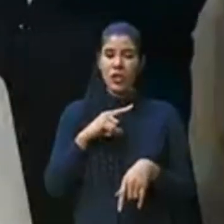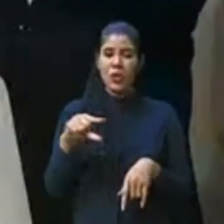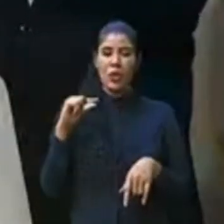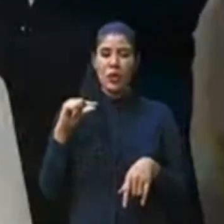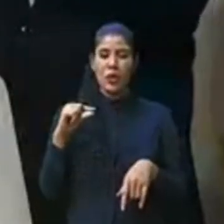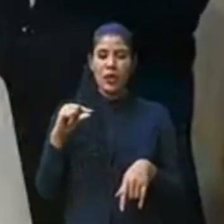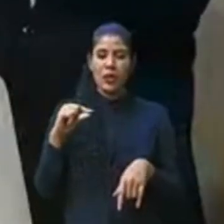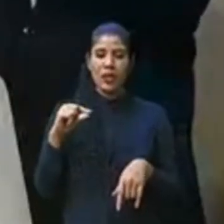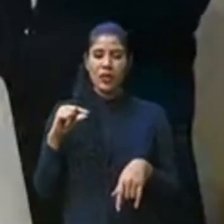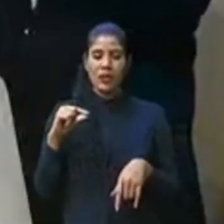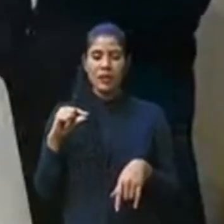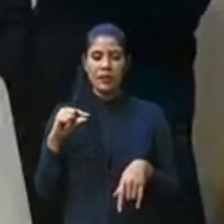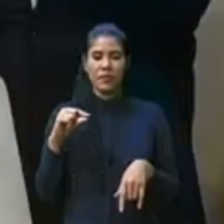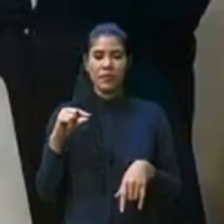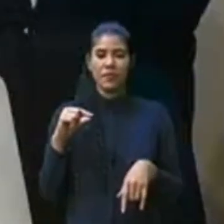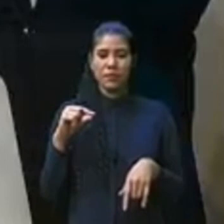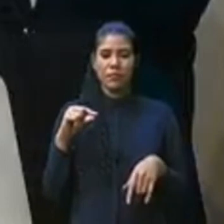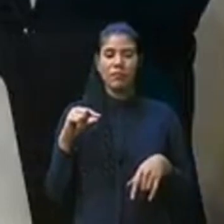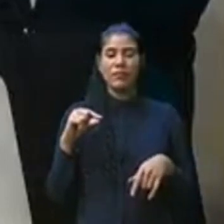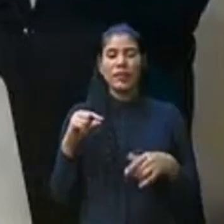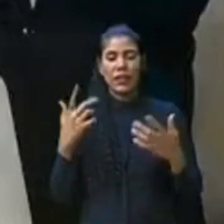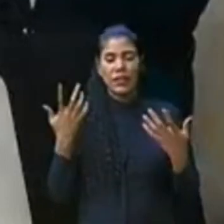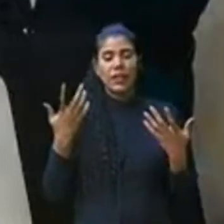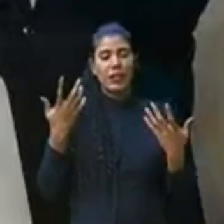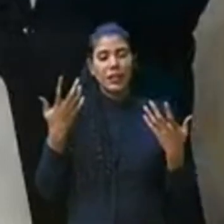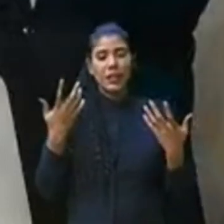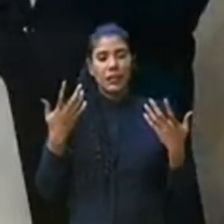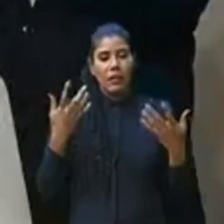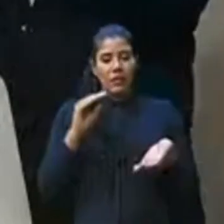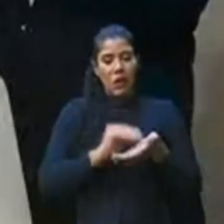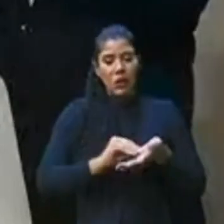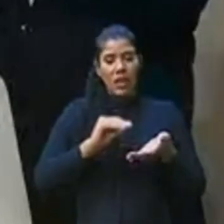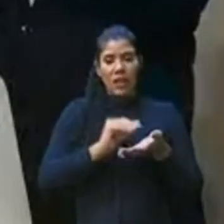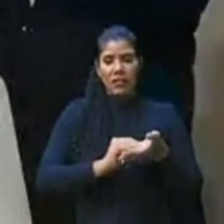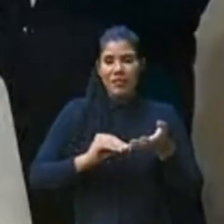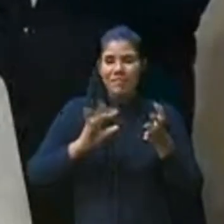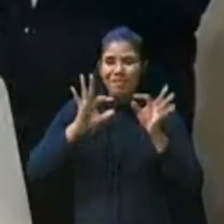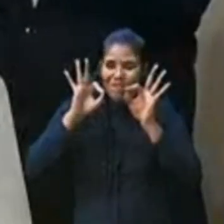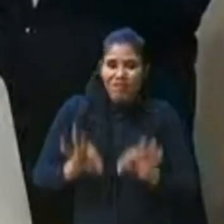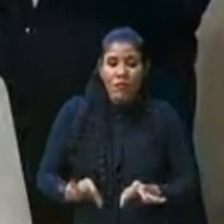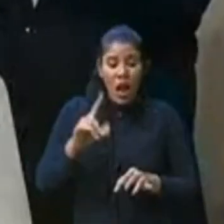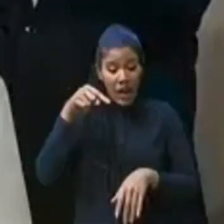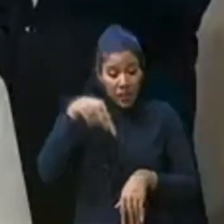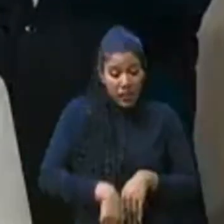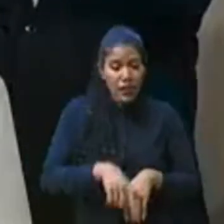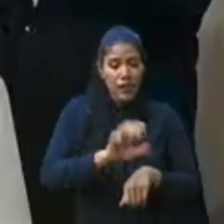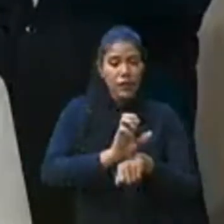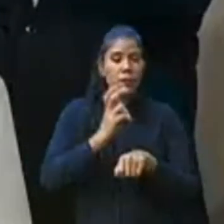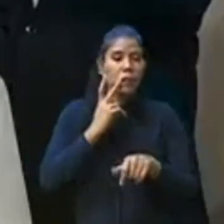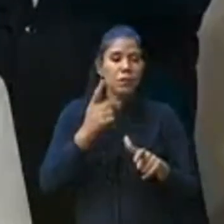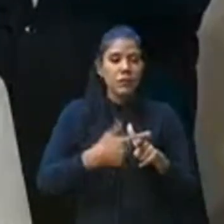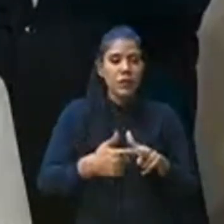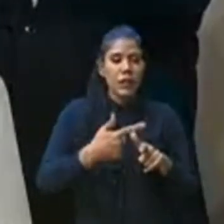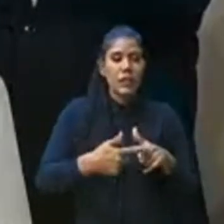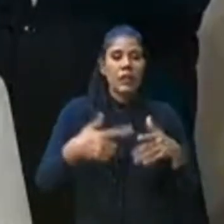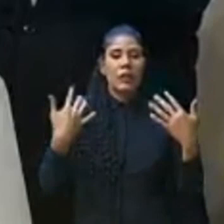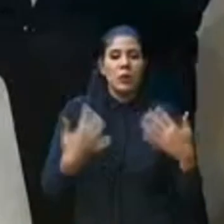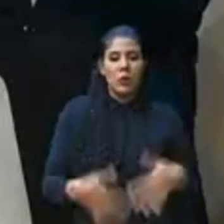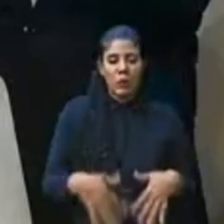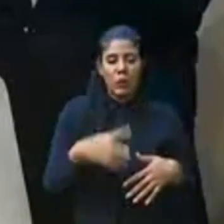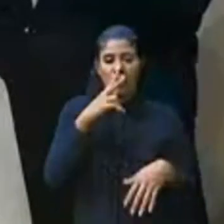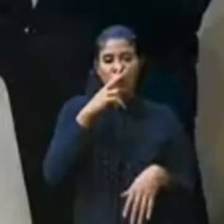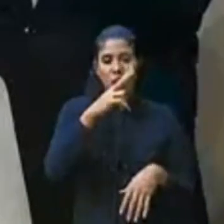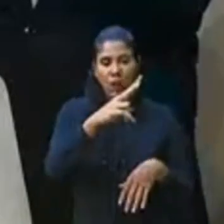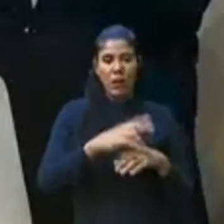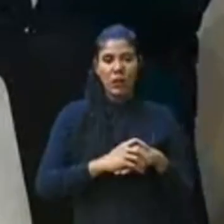muita intranquilidade e muitas incertezas. Os problemas sociais do Ceará eram de um tal volume,